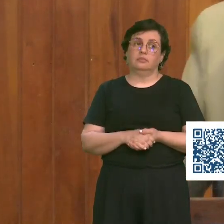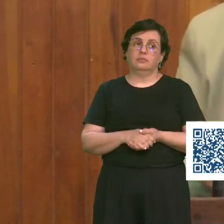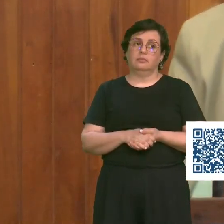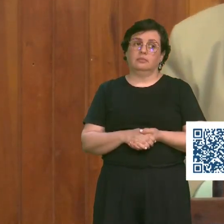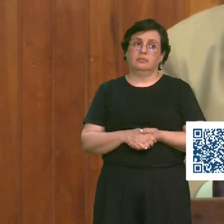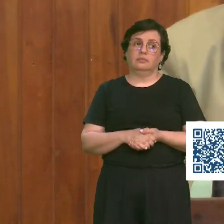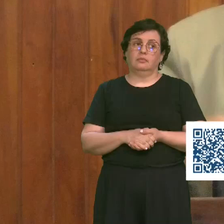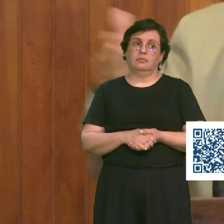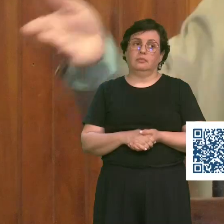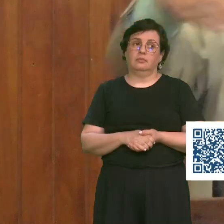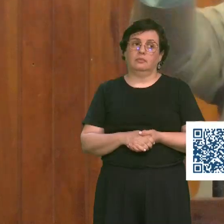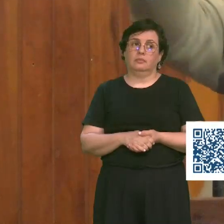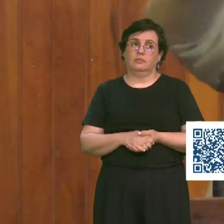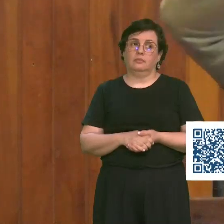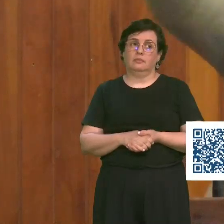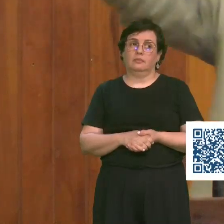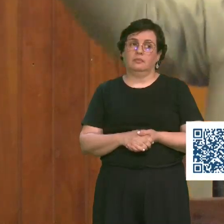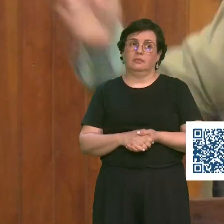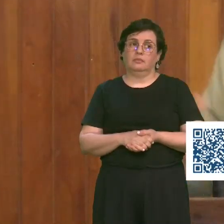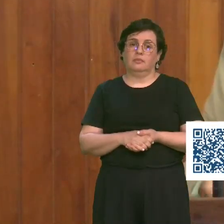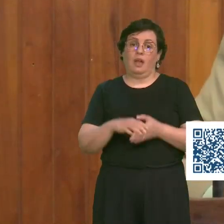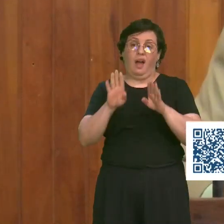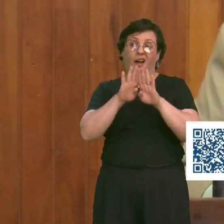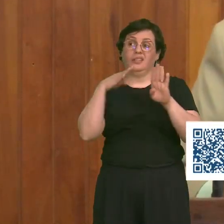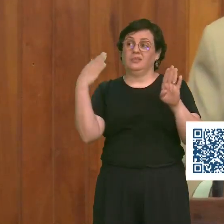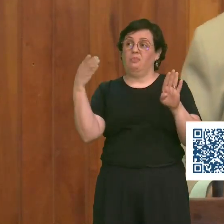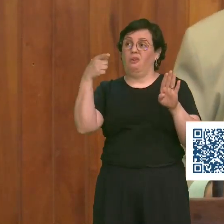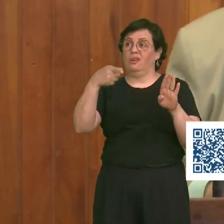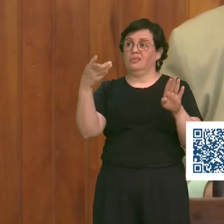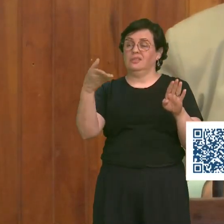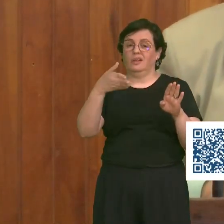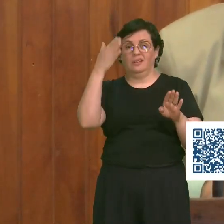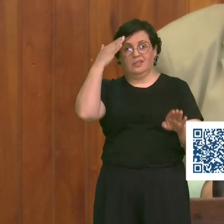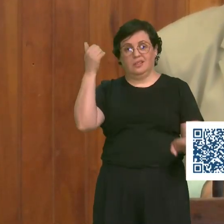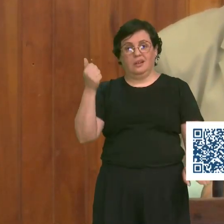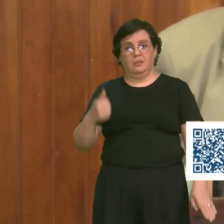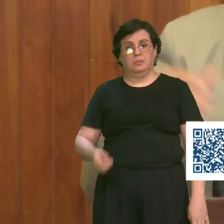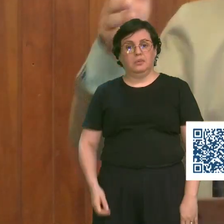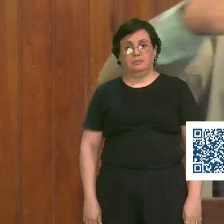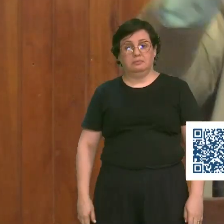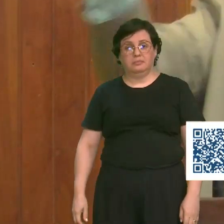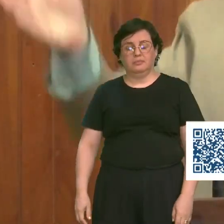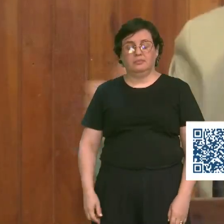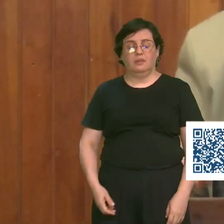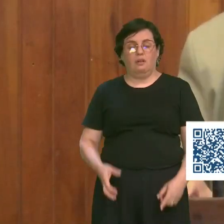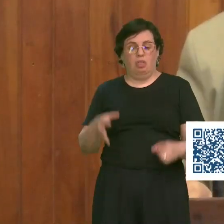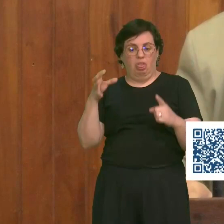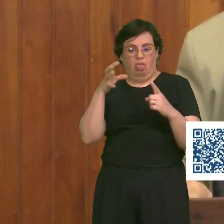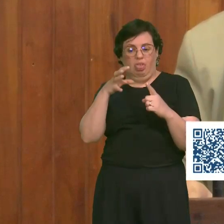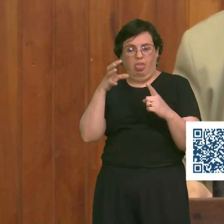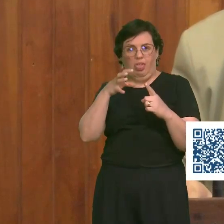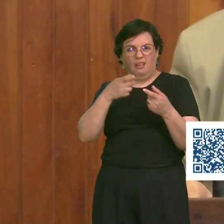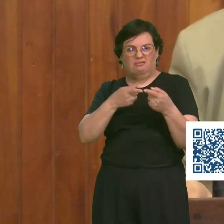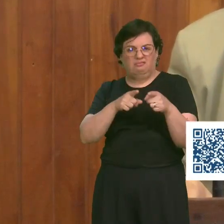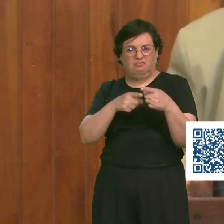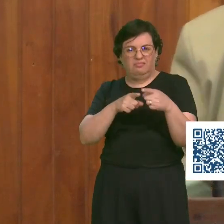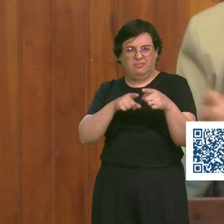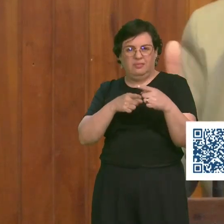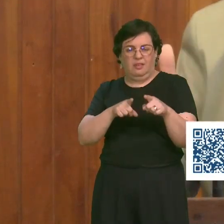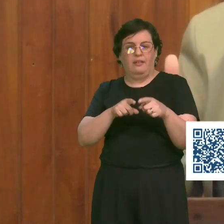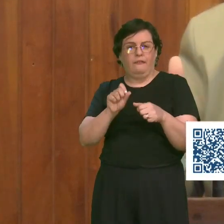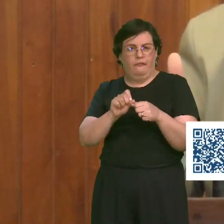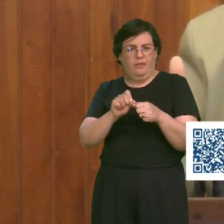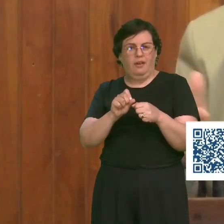isso as portas daqui sabem entendeu das ameaças que fazem